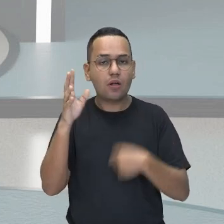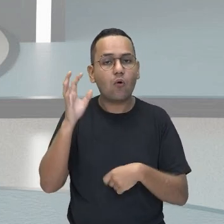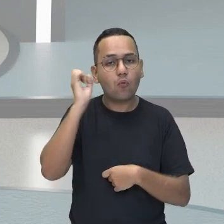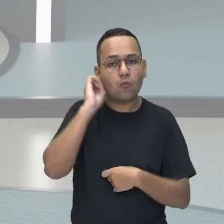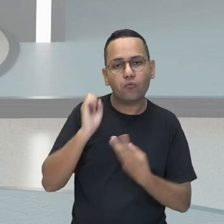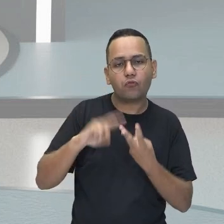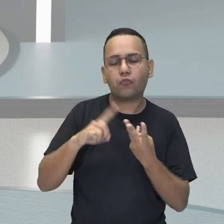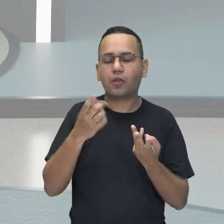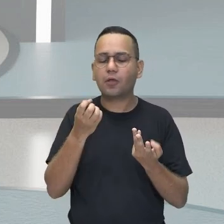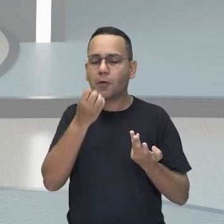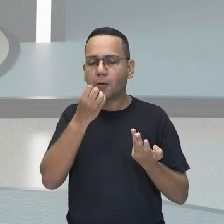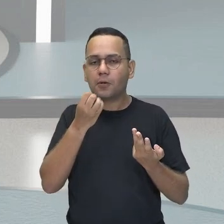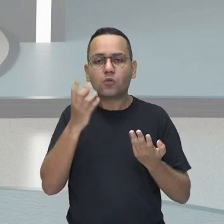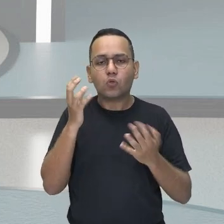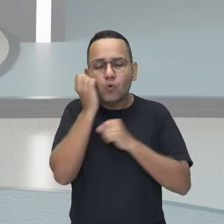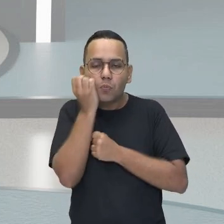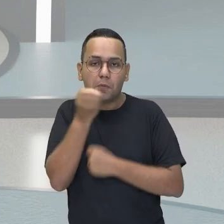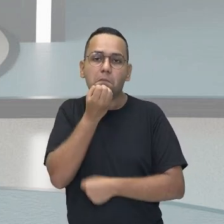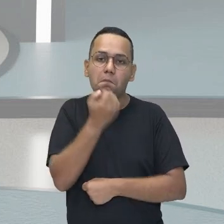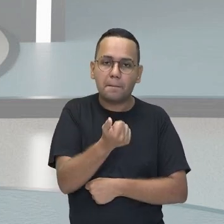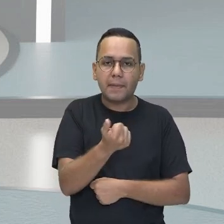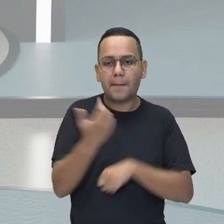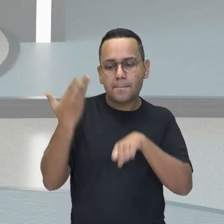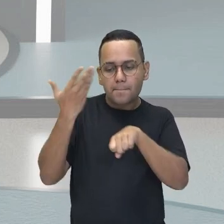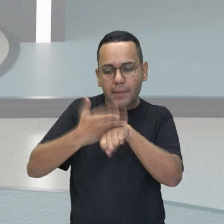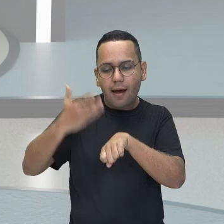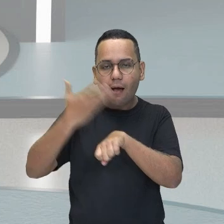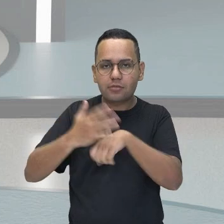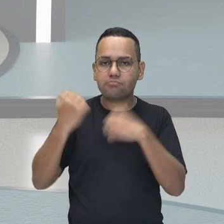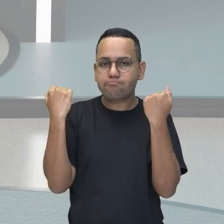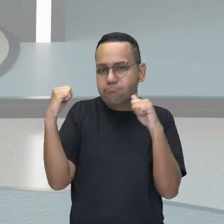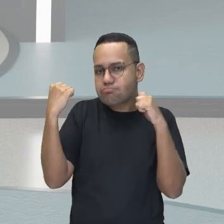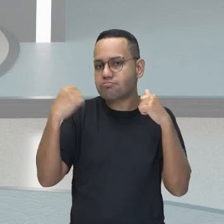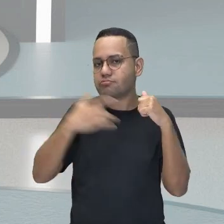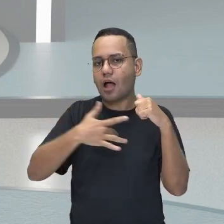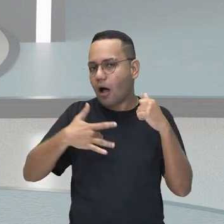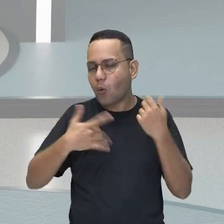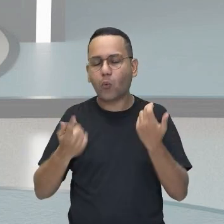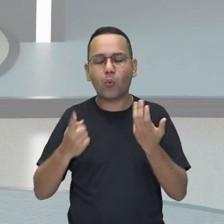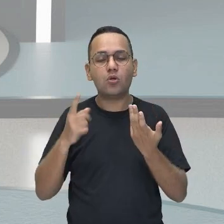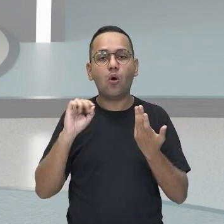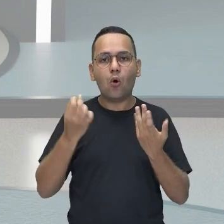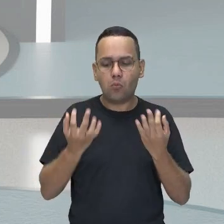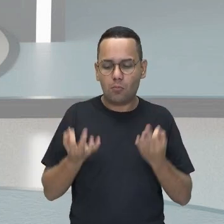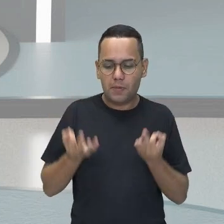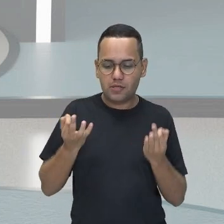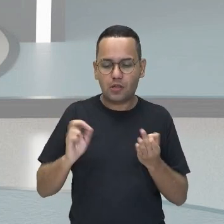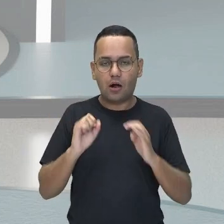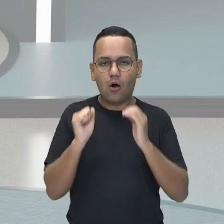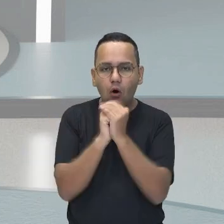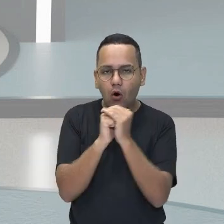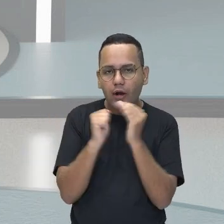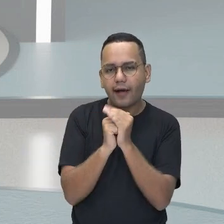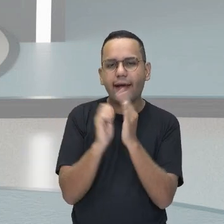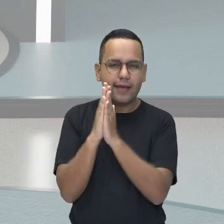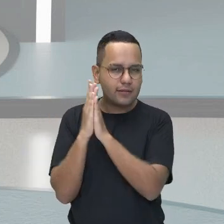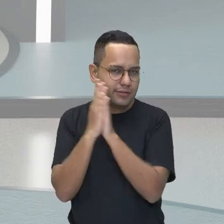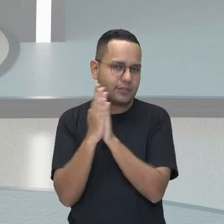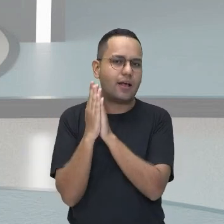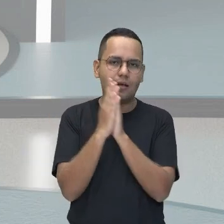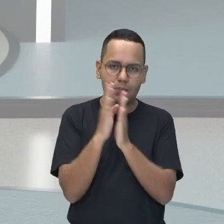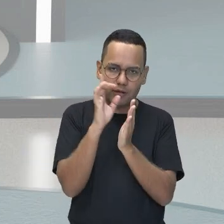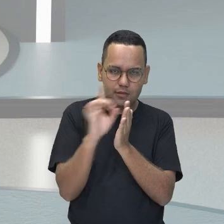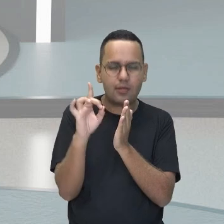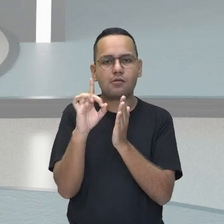e exercitar o corpo. Ouvir ou tocar também música, meditar ou orar, são atividades que vão nos ajudar